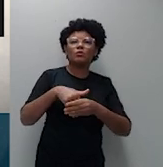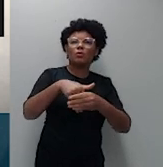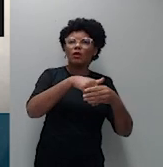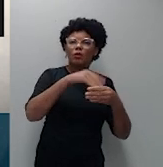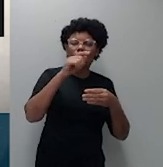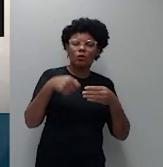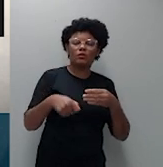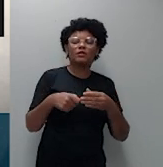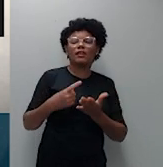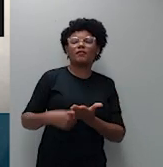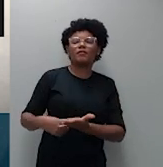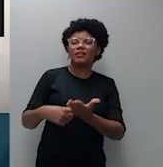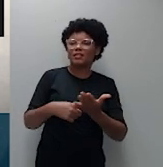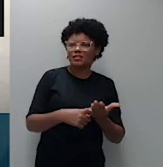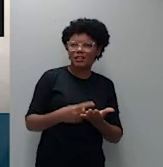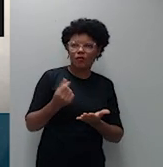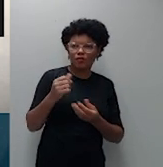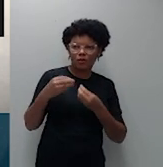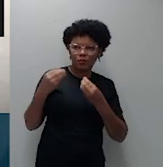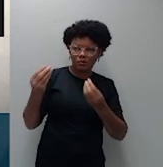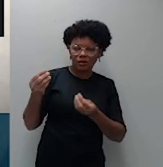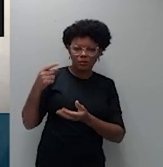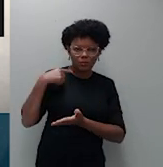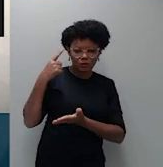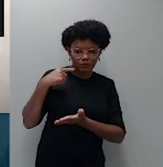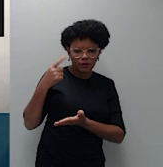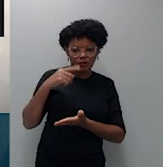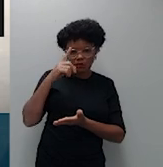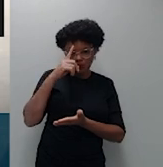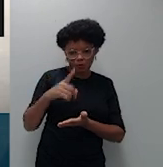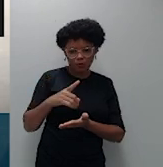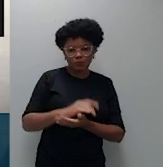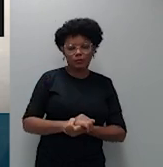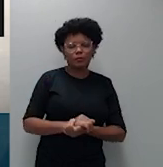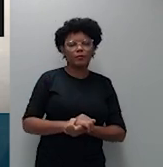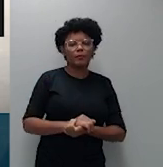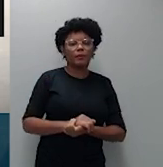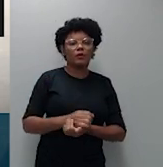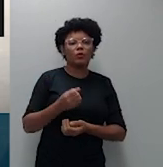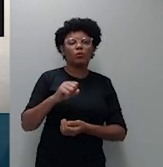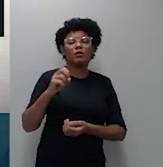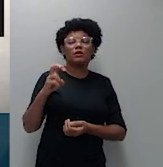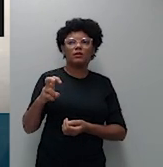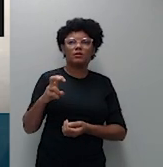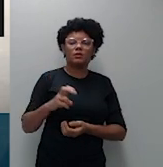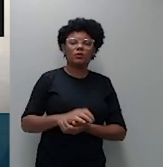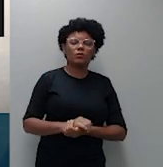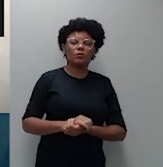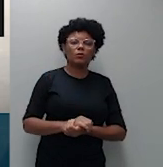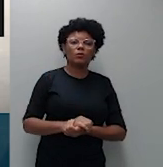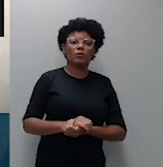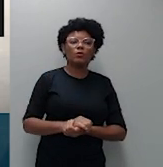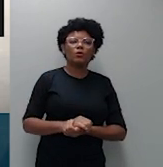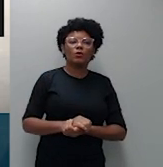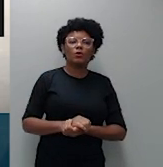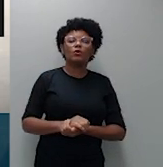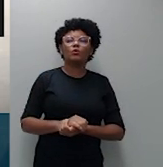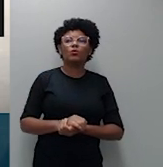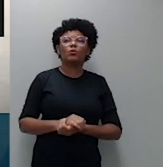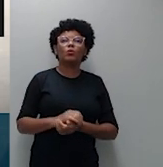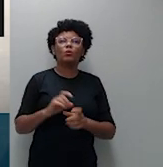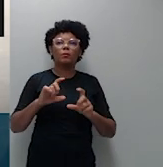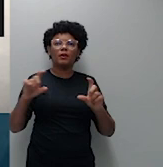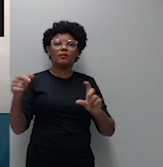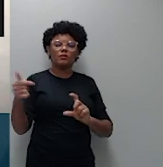advocatícios observando a ordem de gradação prevista no 85 segundo CPC agravo